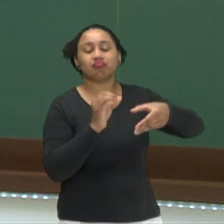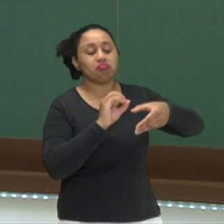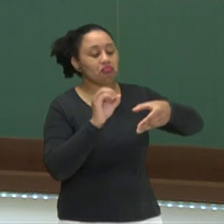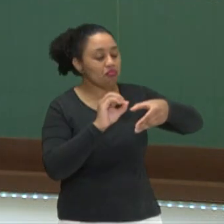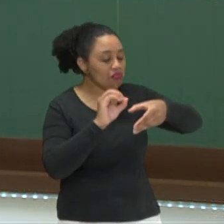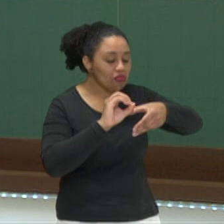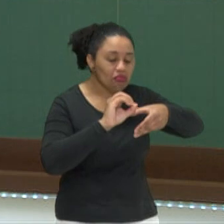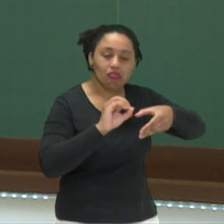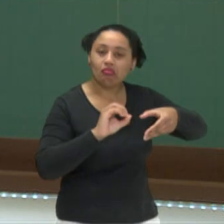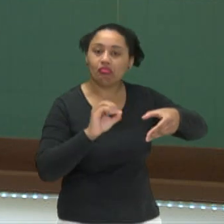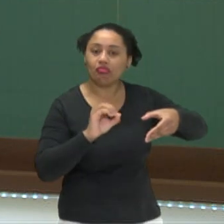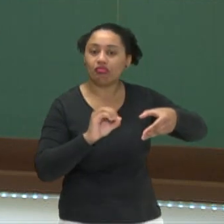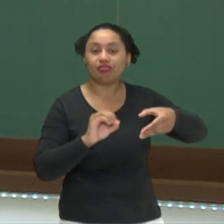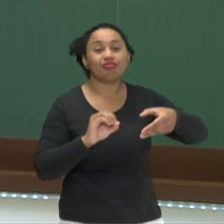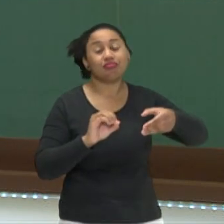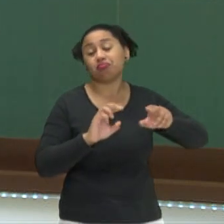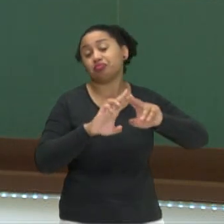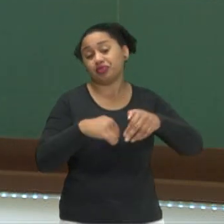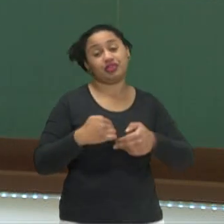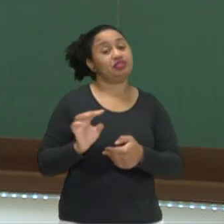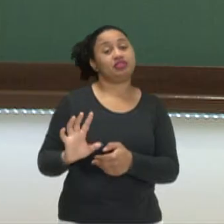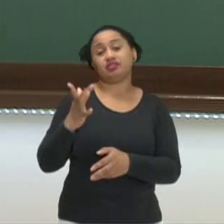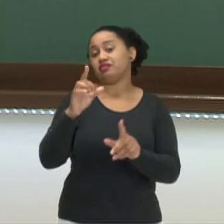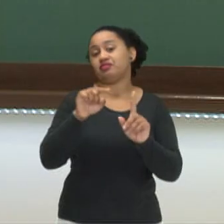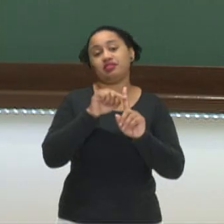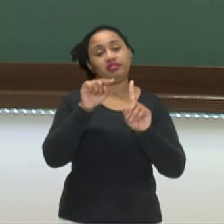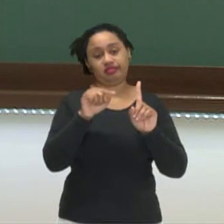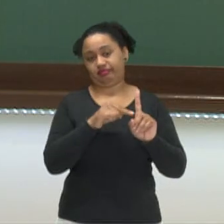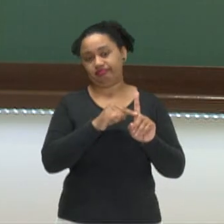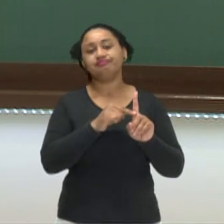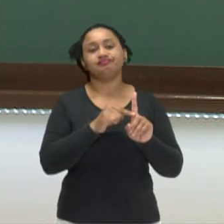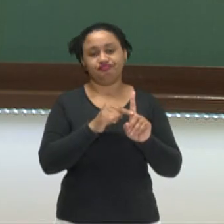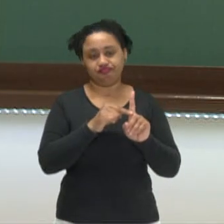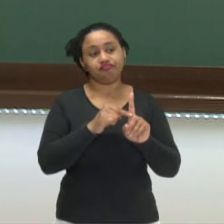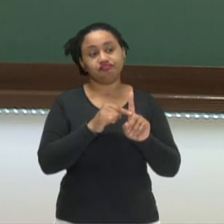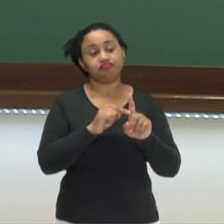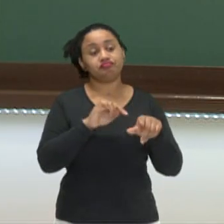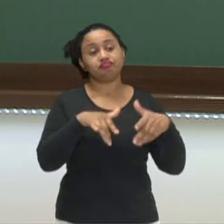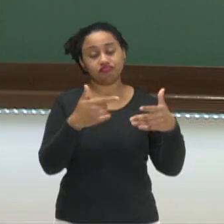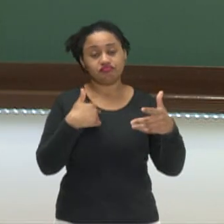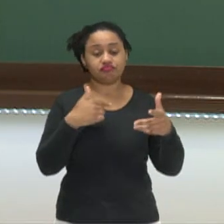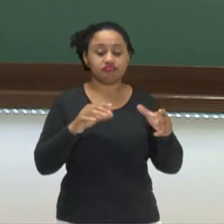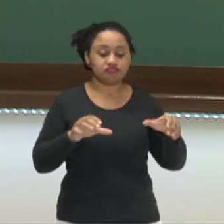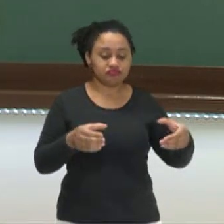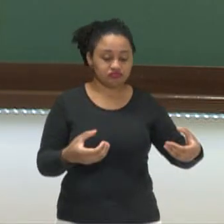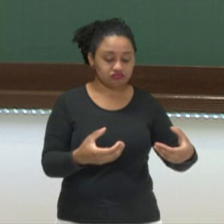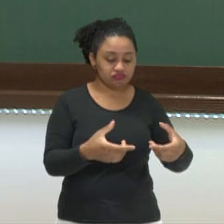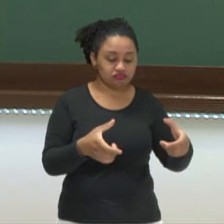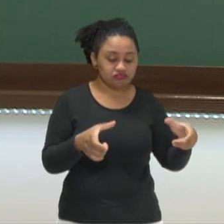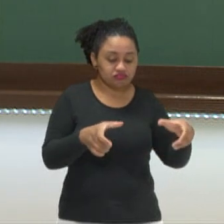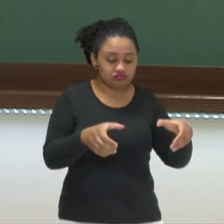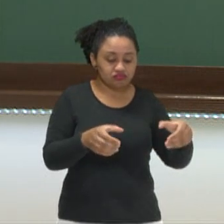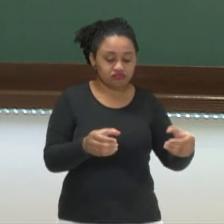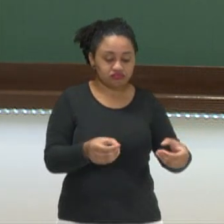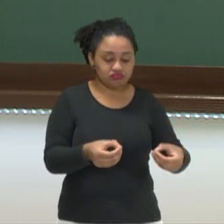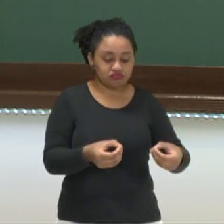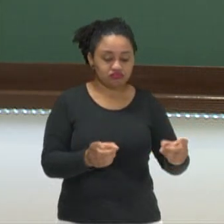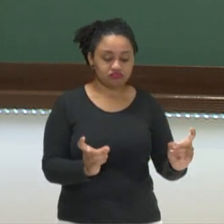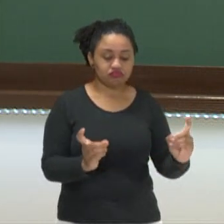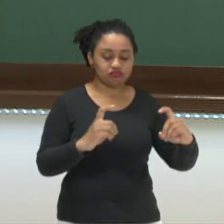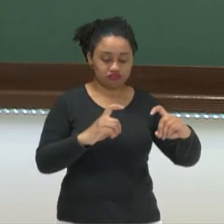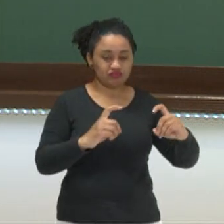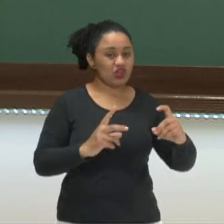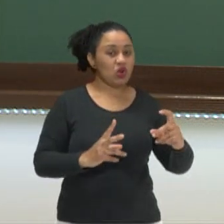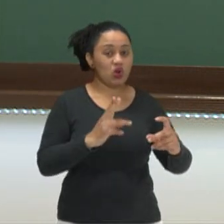o ovócito. E aí não acontece, então, uma gravidez. Então, a laqueadura, também chamada de ligadura